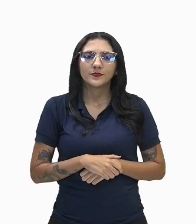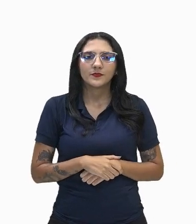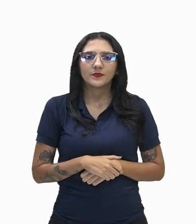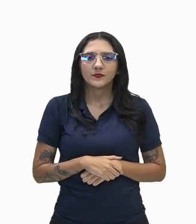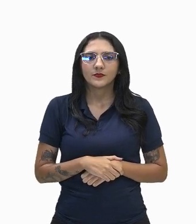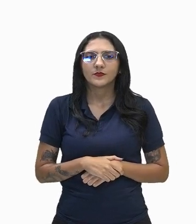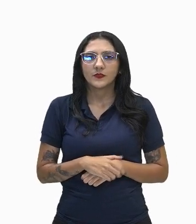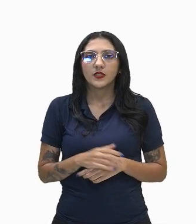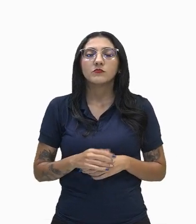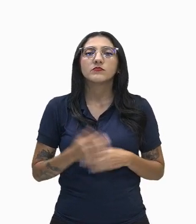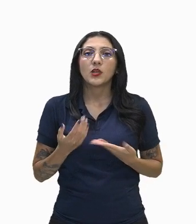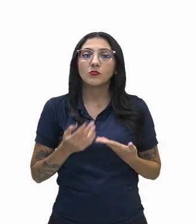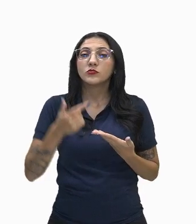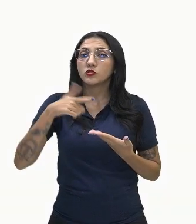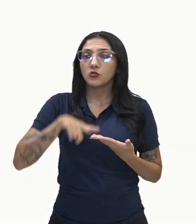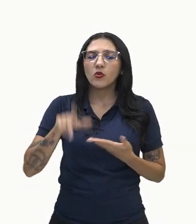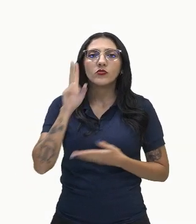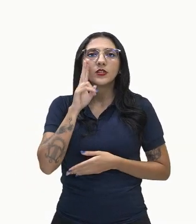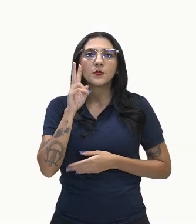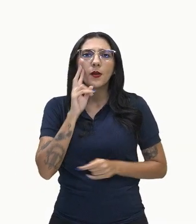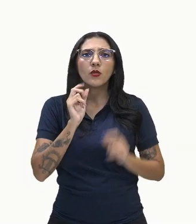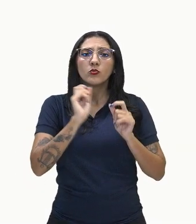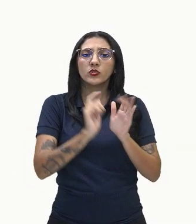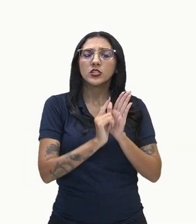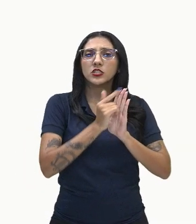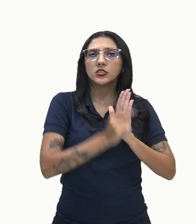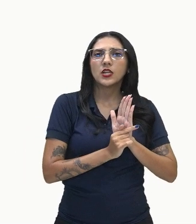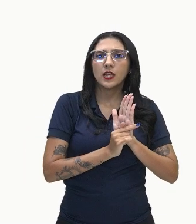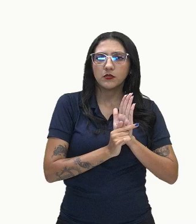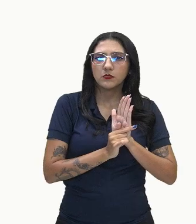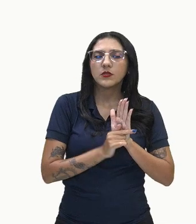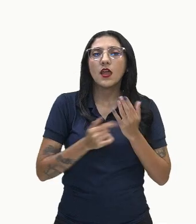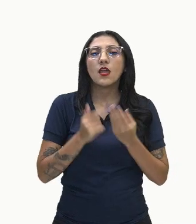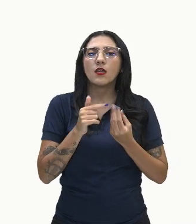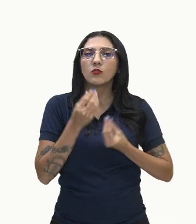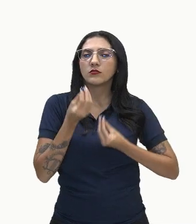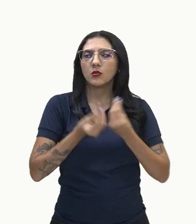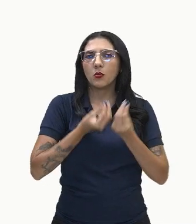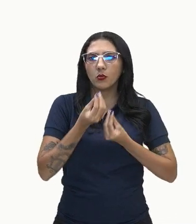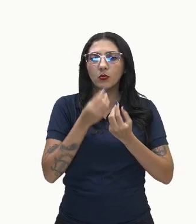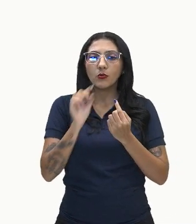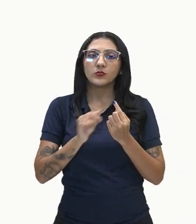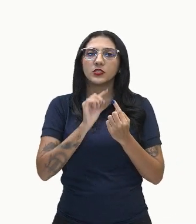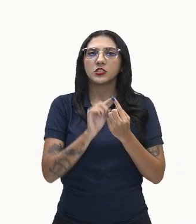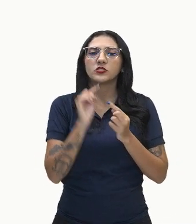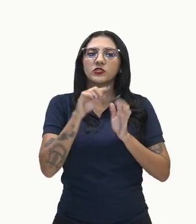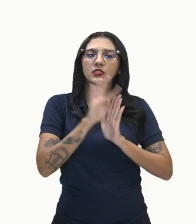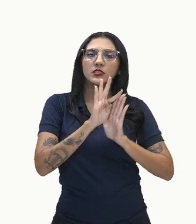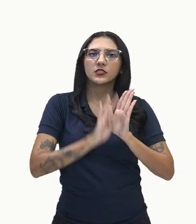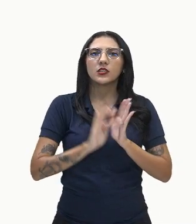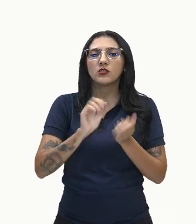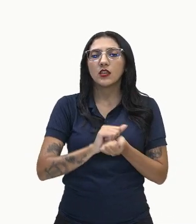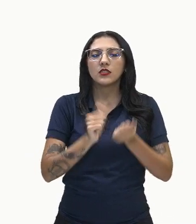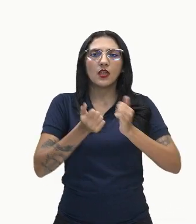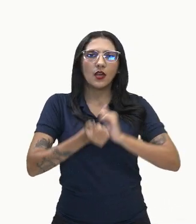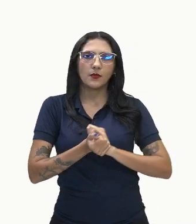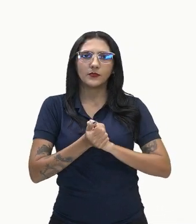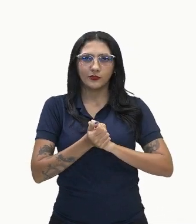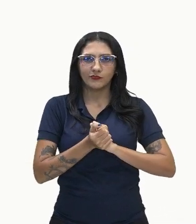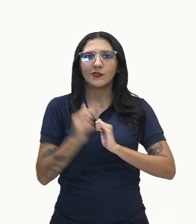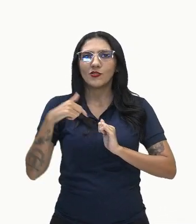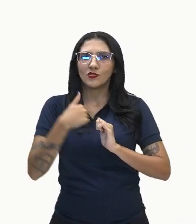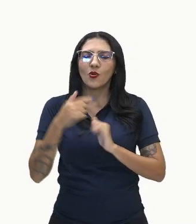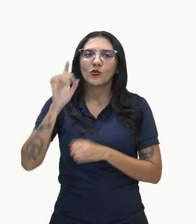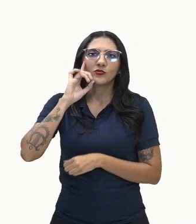são gêneros textuais? São as formas que os textos assumem no nosso dia a dia,